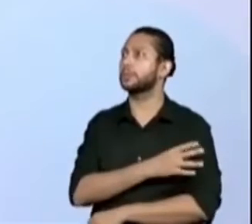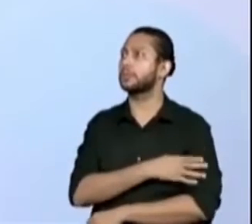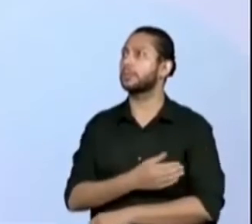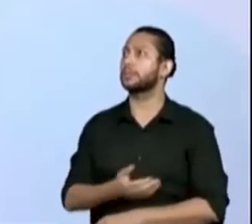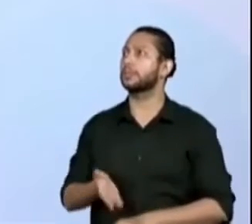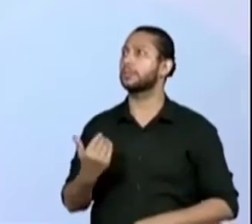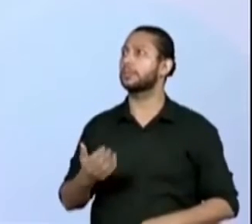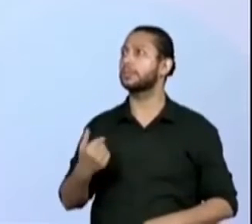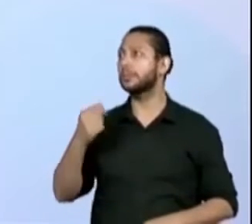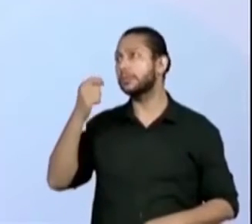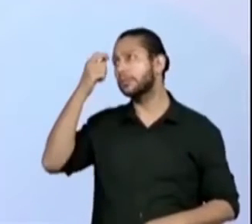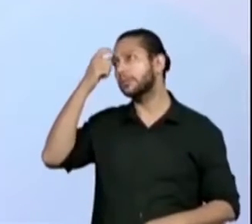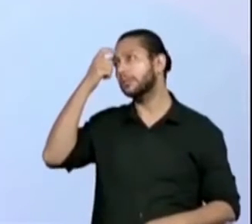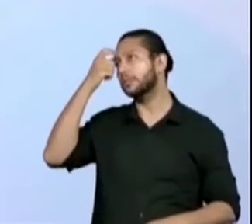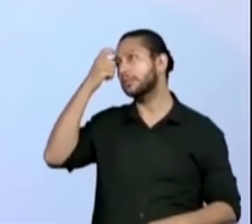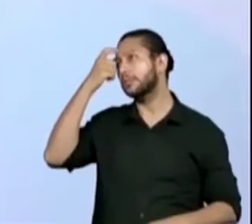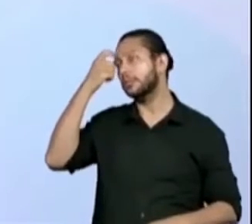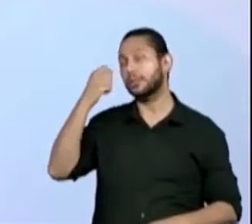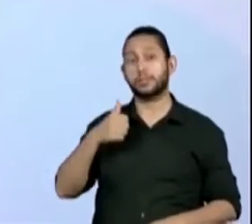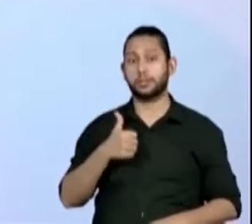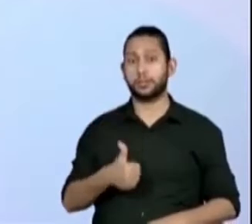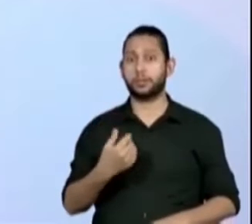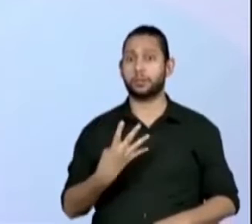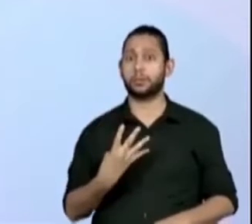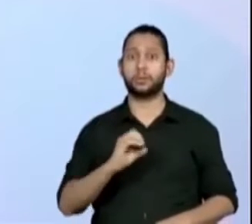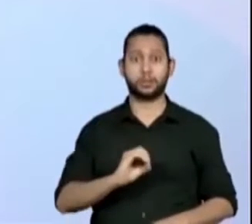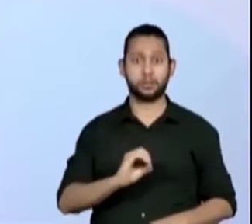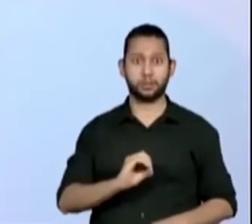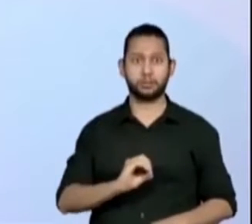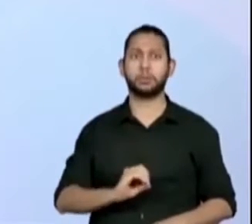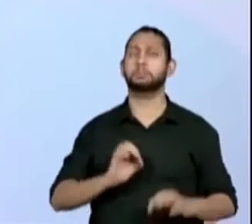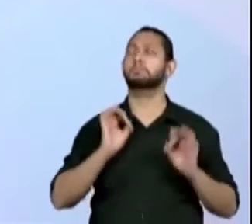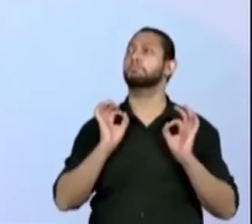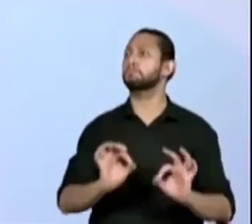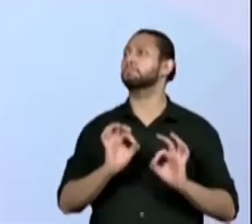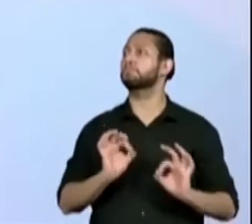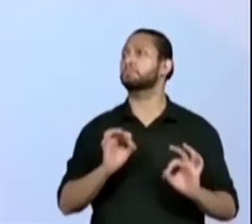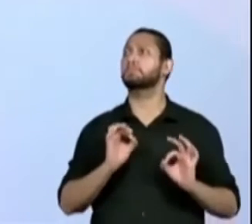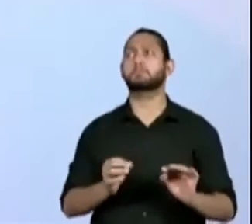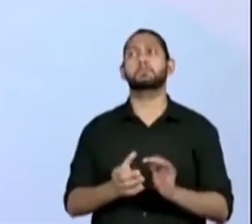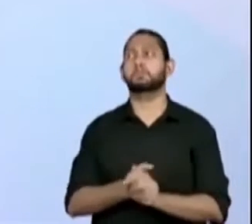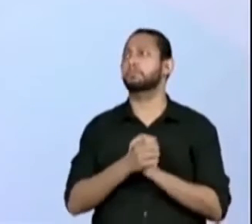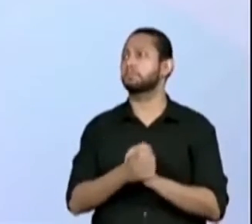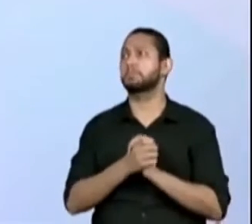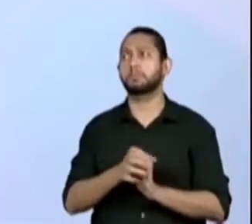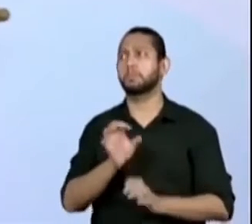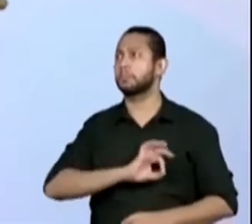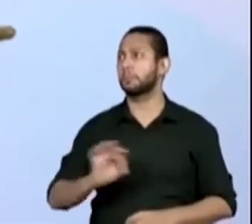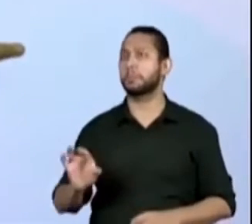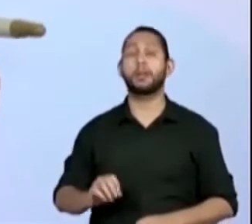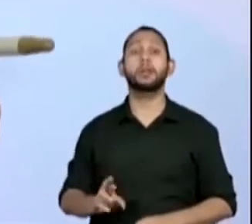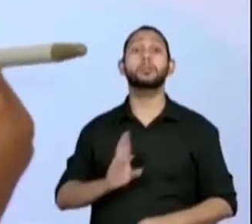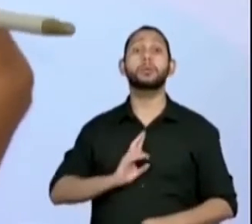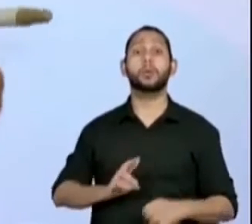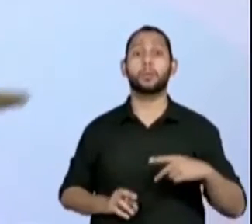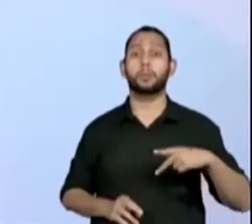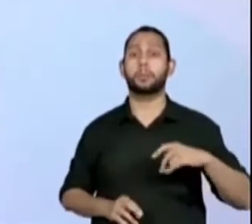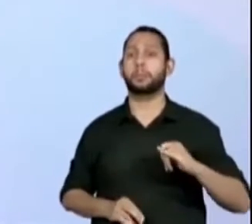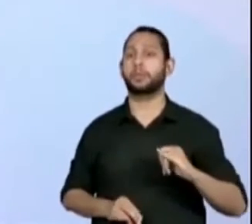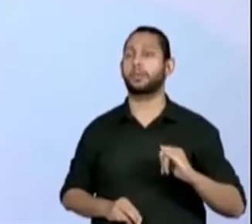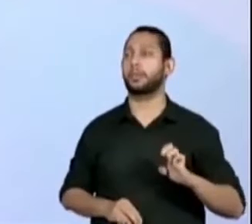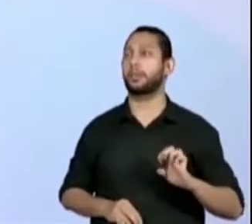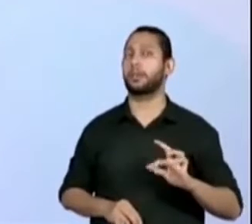ano! Pietro, 140. Arrasou, Pietro! Isso mesmo. E